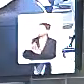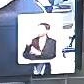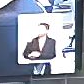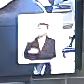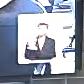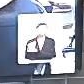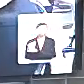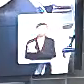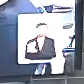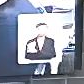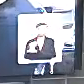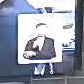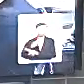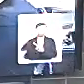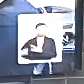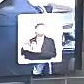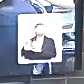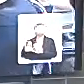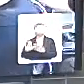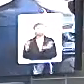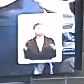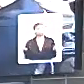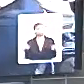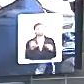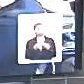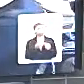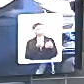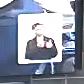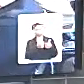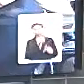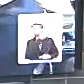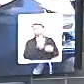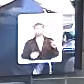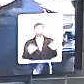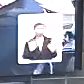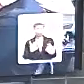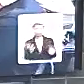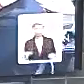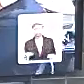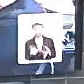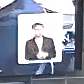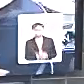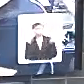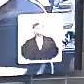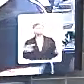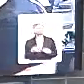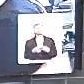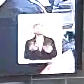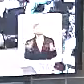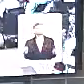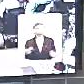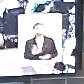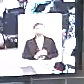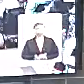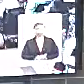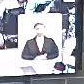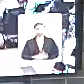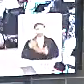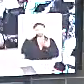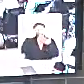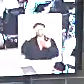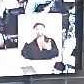pessoas com deficiência não então por que que Rai decisões também não são barrados quem é que fiscaliza isso pô Obrigado